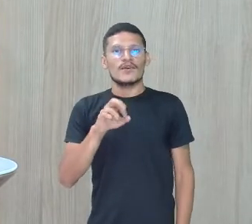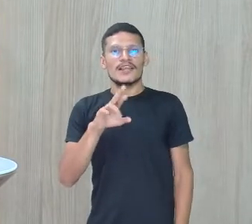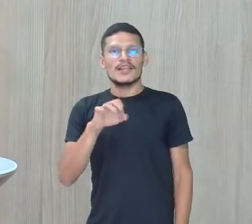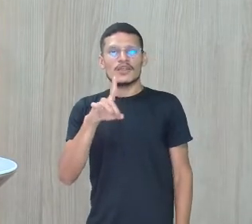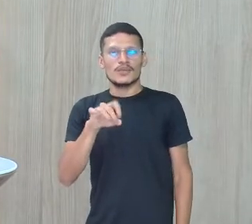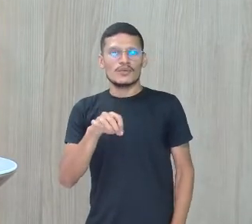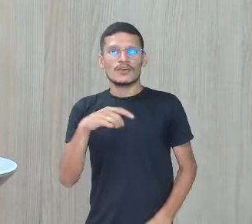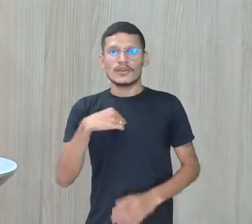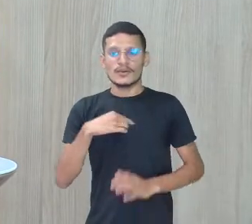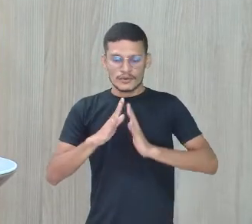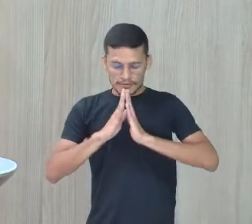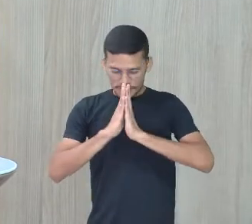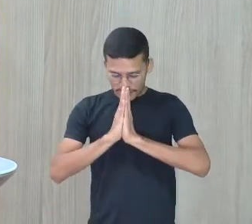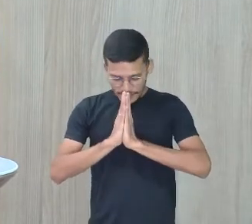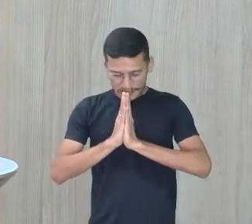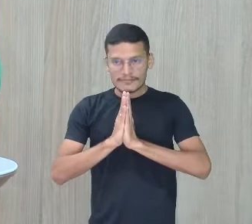só